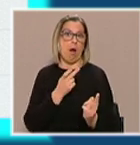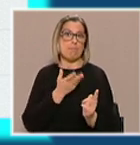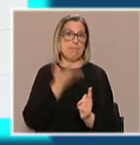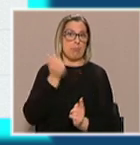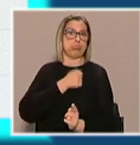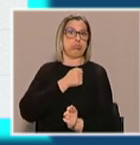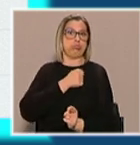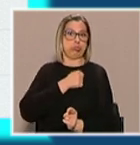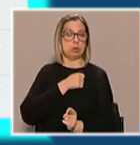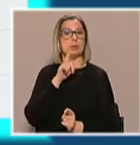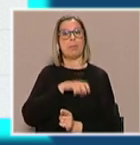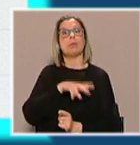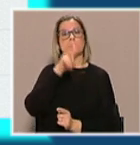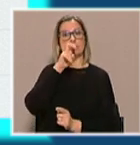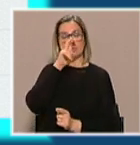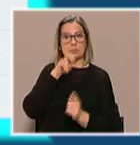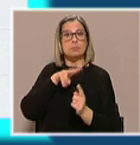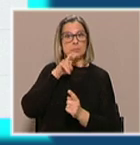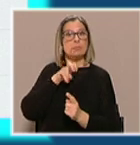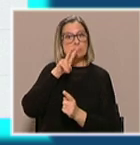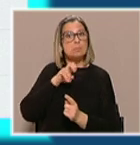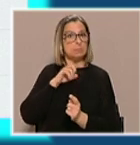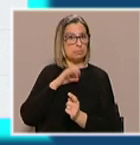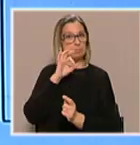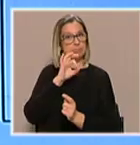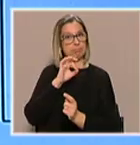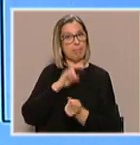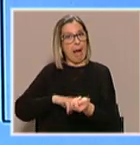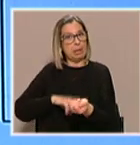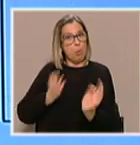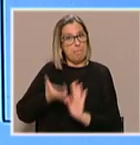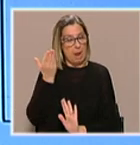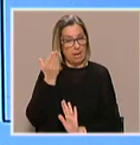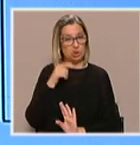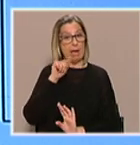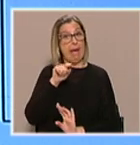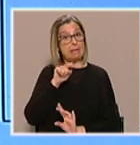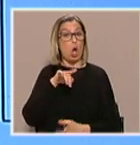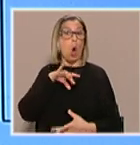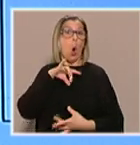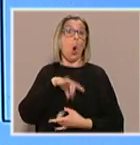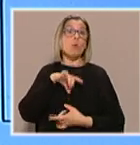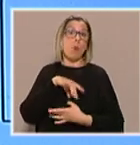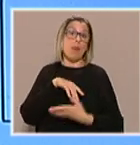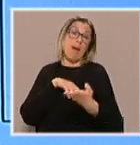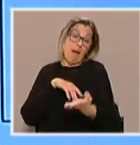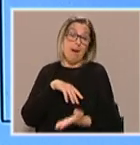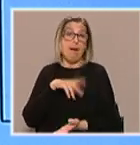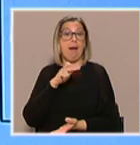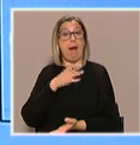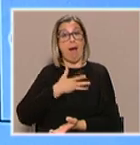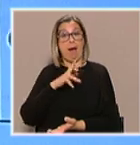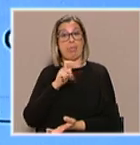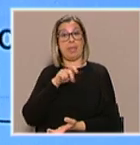taxa respiratória e da pressão arterial. Pois bem, a hormona que despoleta e que está responsável por todas essas respostas é